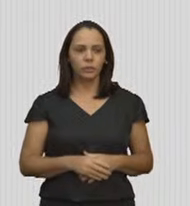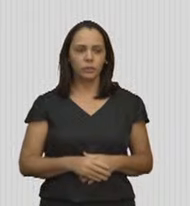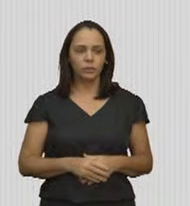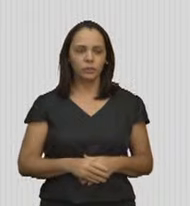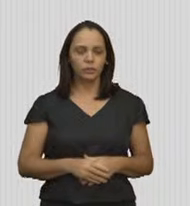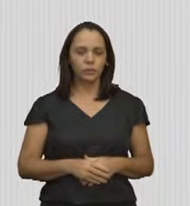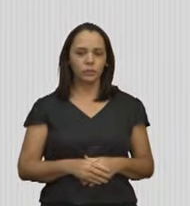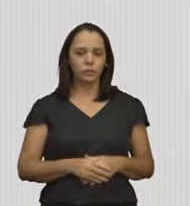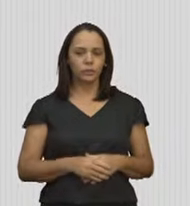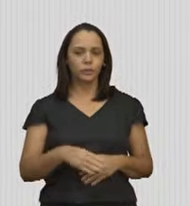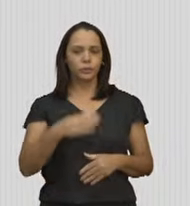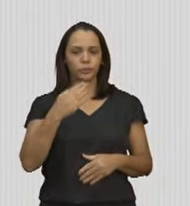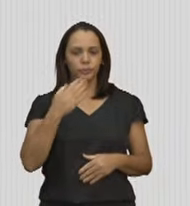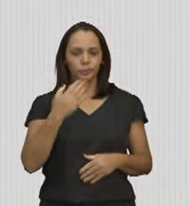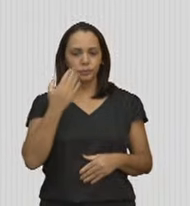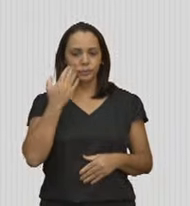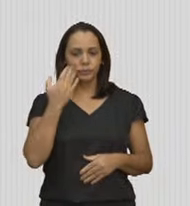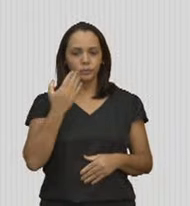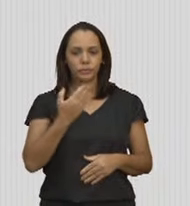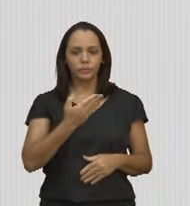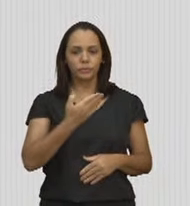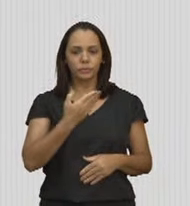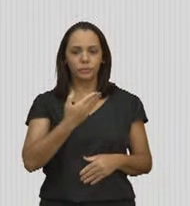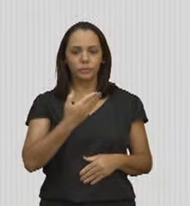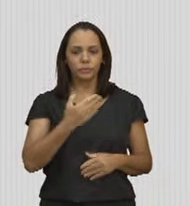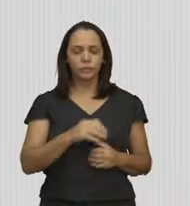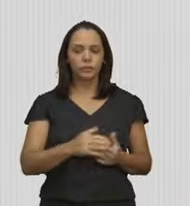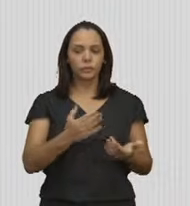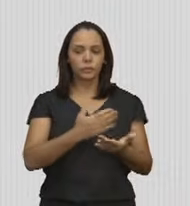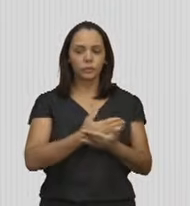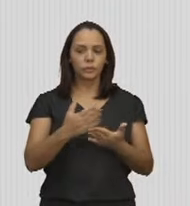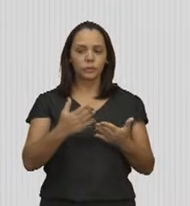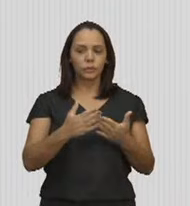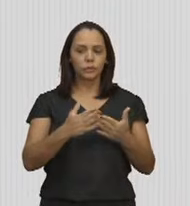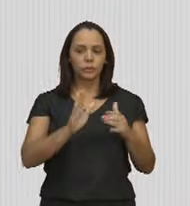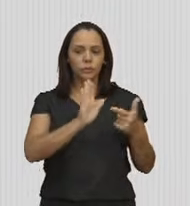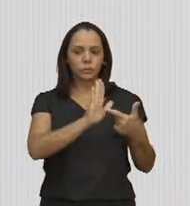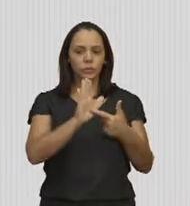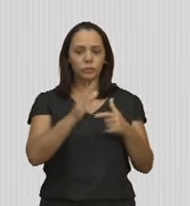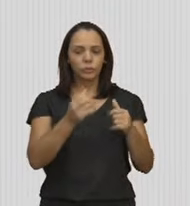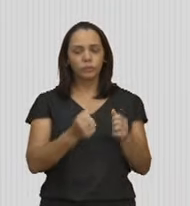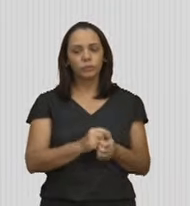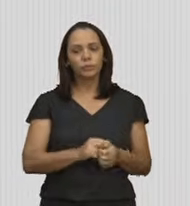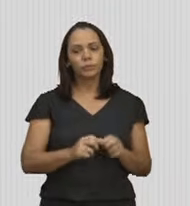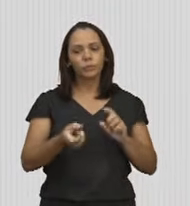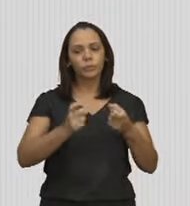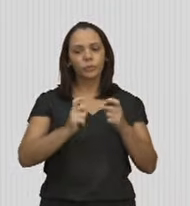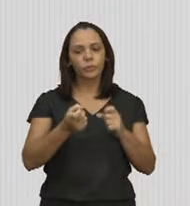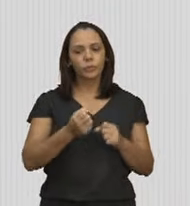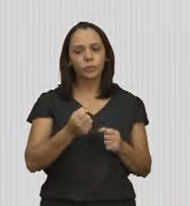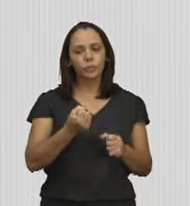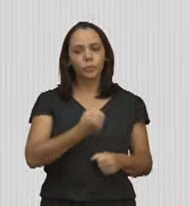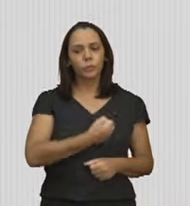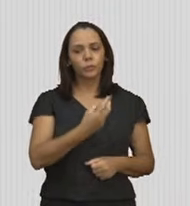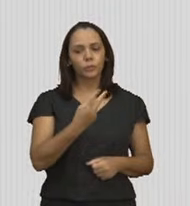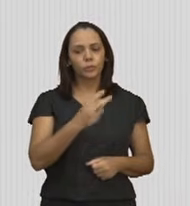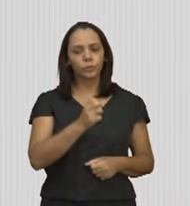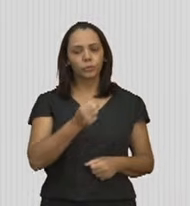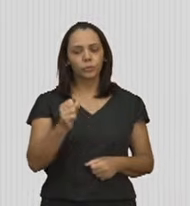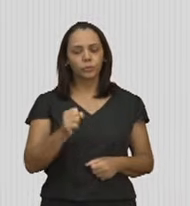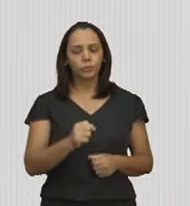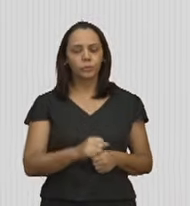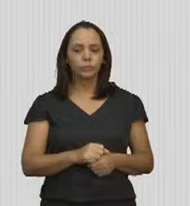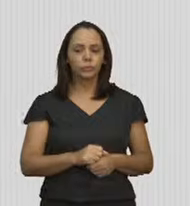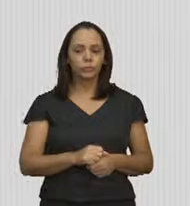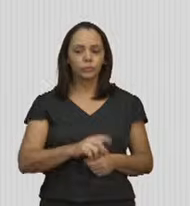aí, ó, o início da nossa apresentação, 28ª sessão, 17 de setembro. Esse que